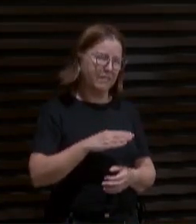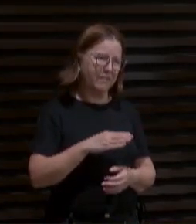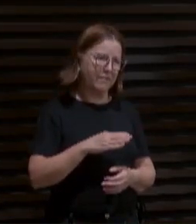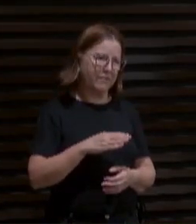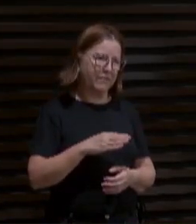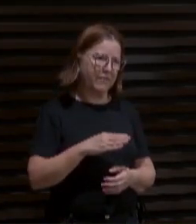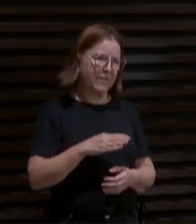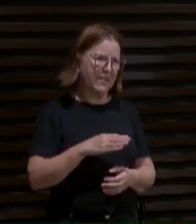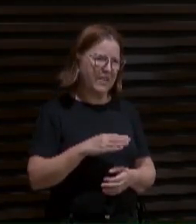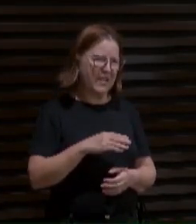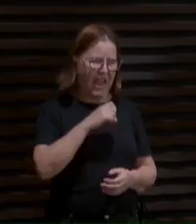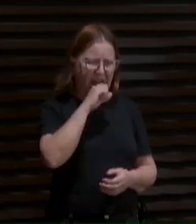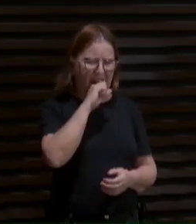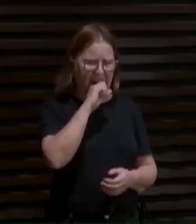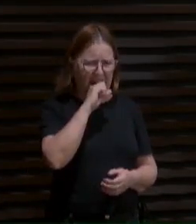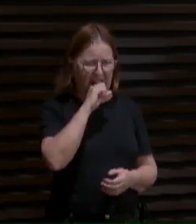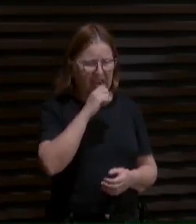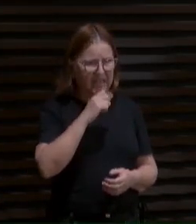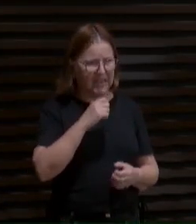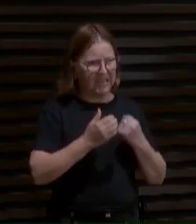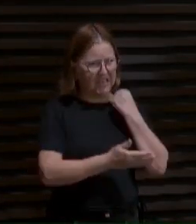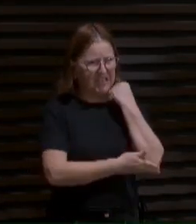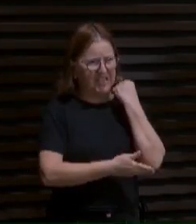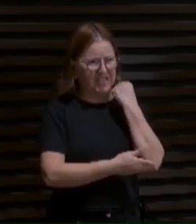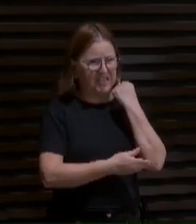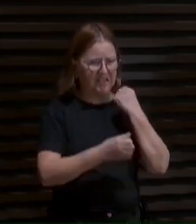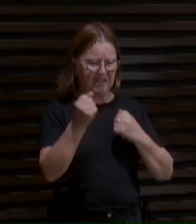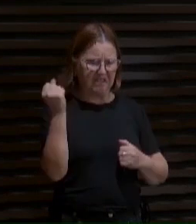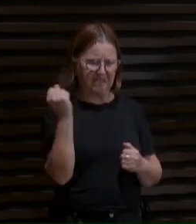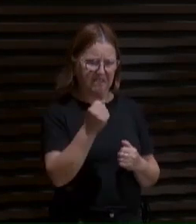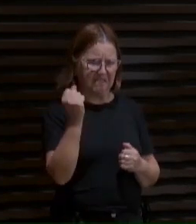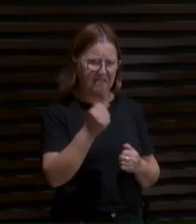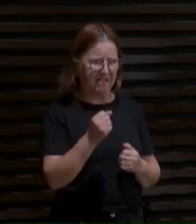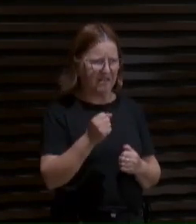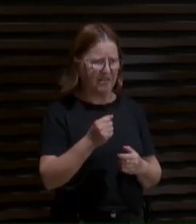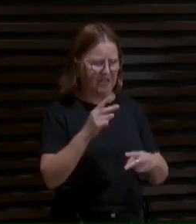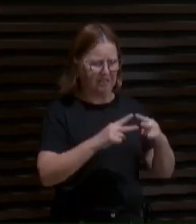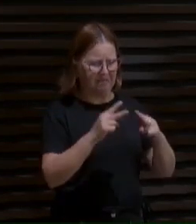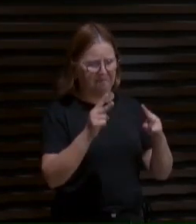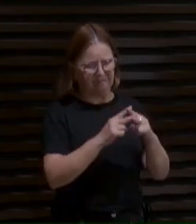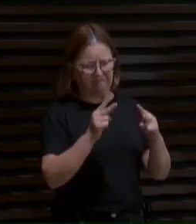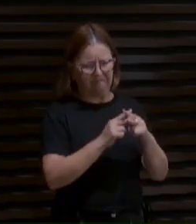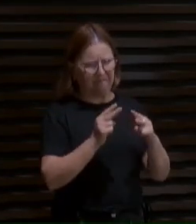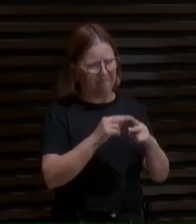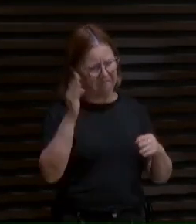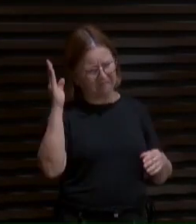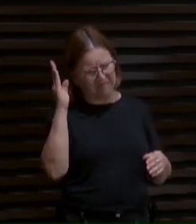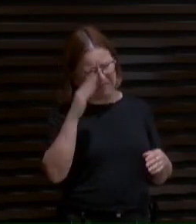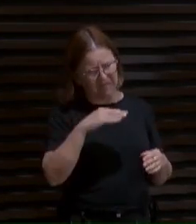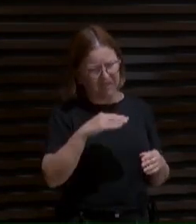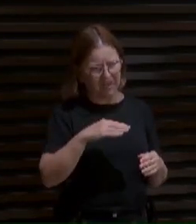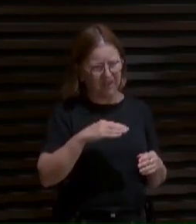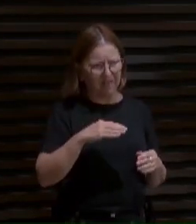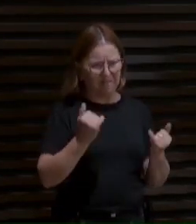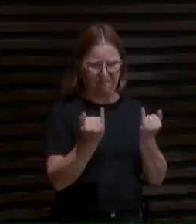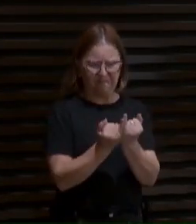possuídos de inveja, homicídio, contendas, dolo, malignidade, sendo